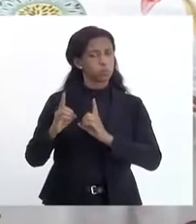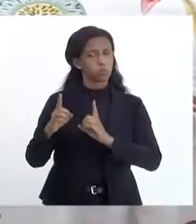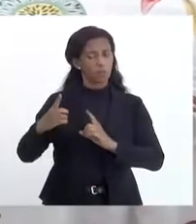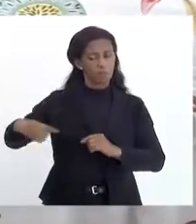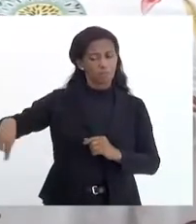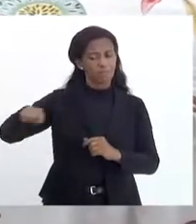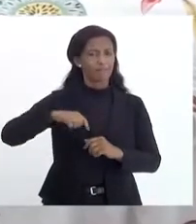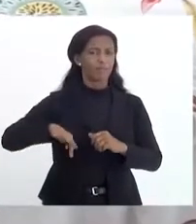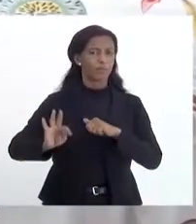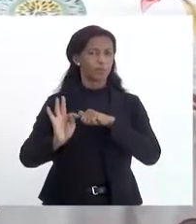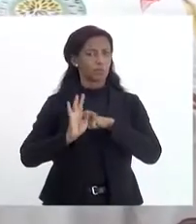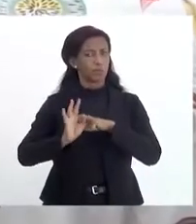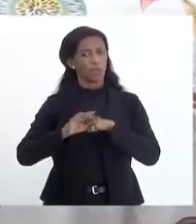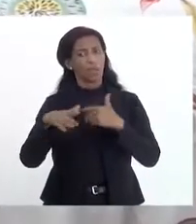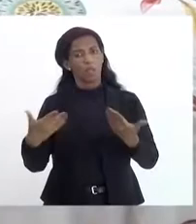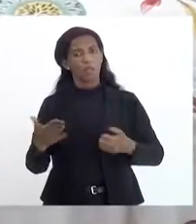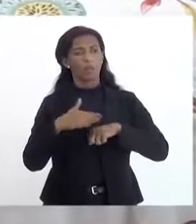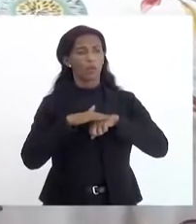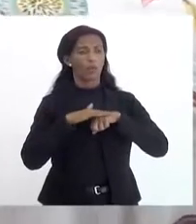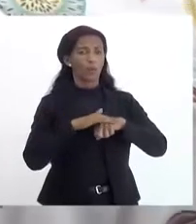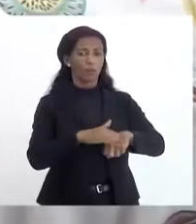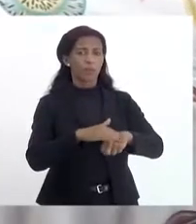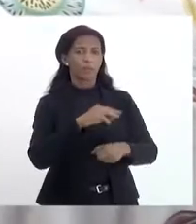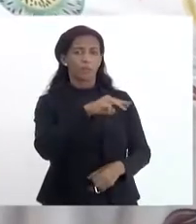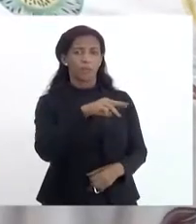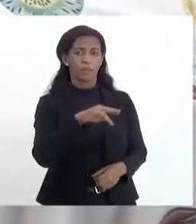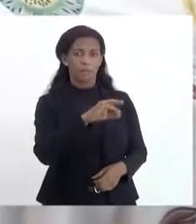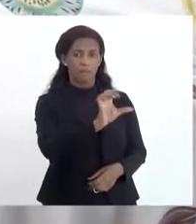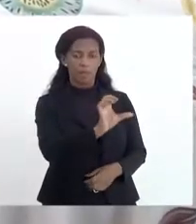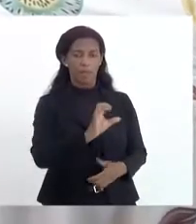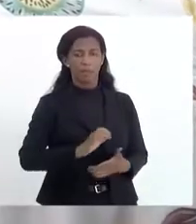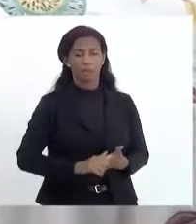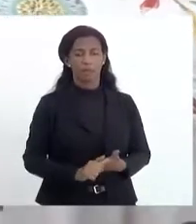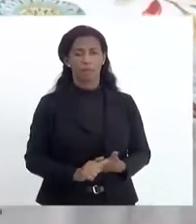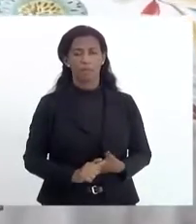técnicos e até conversando com o deputado Mink,